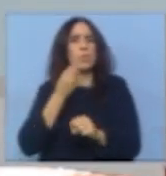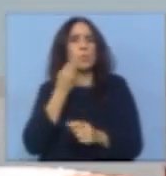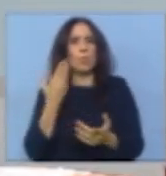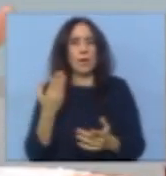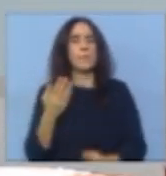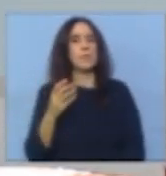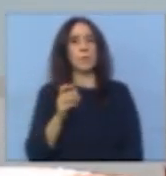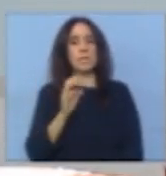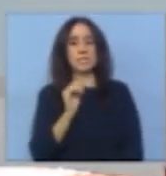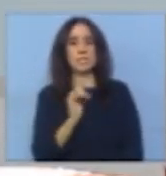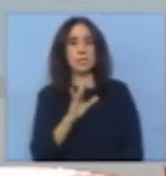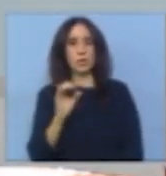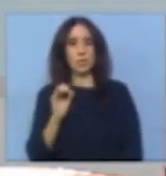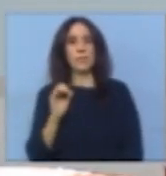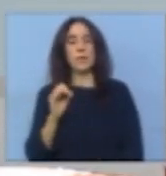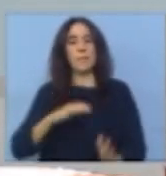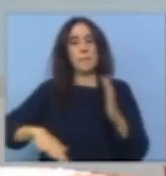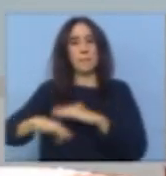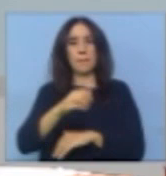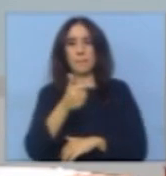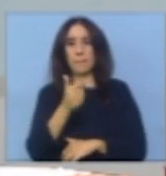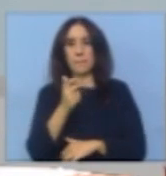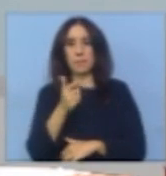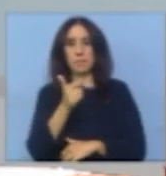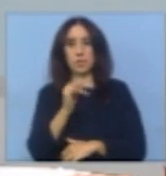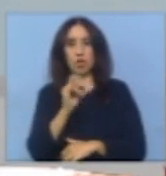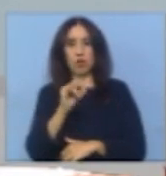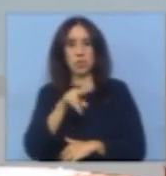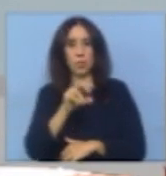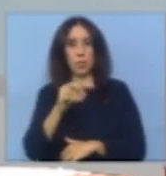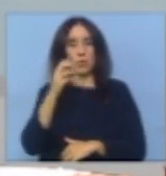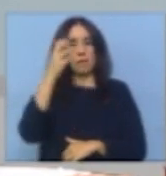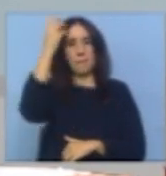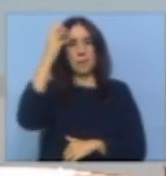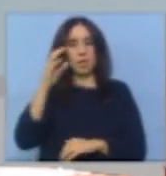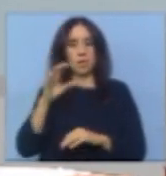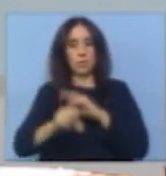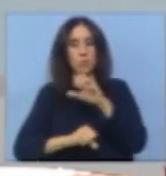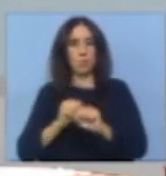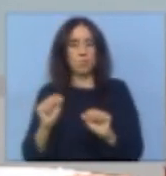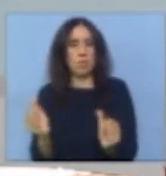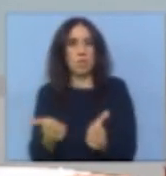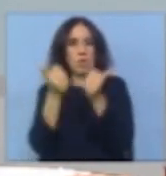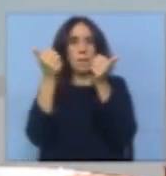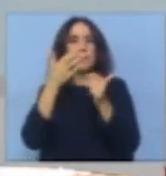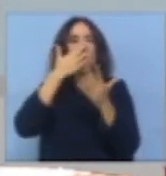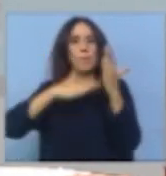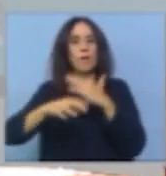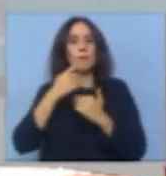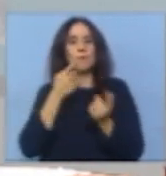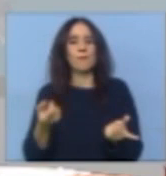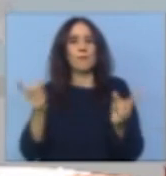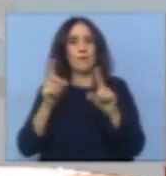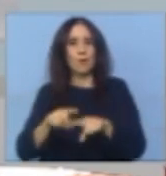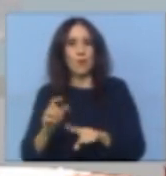Ciro, vencedor do Império Babilónico, pela possibilidade que dá também ao povo de voltar a ser ele próprio, cá